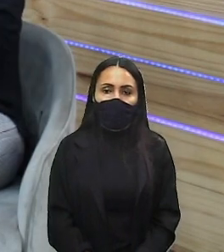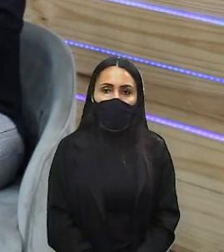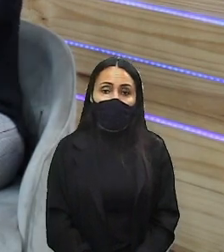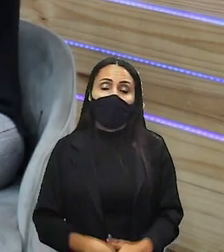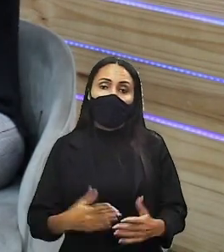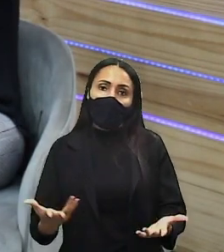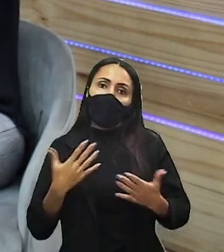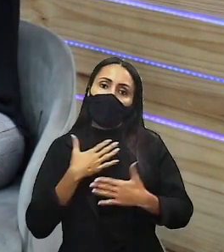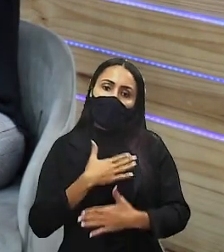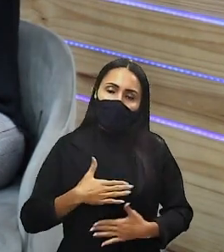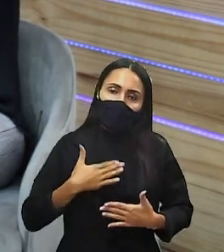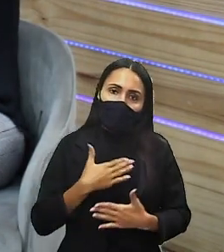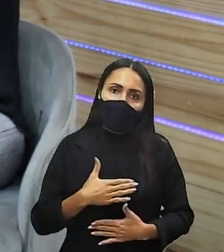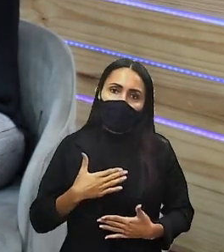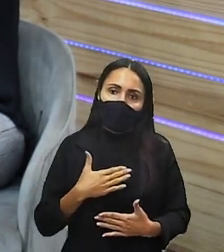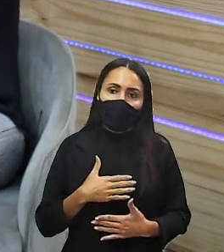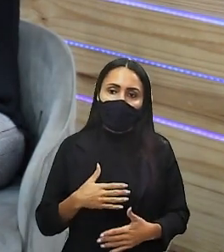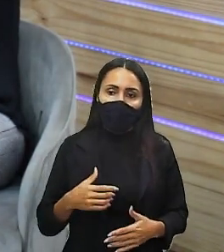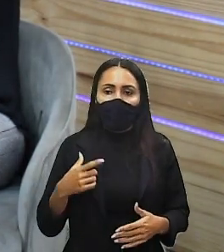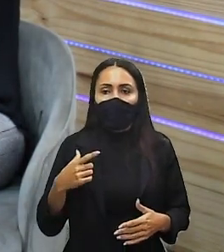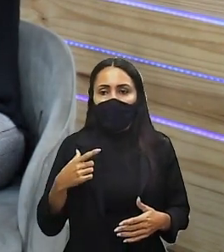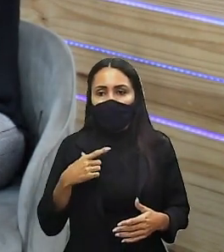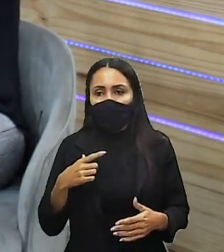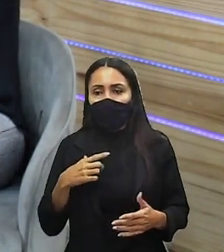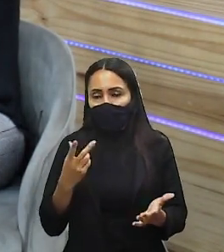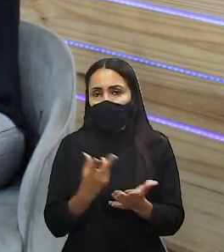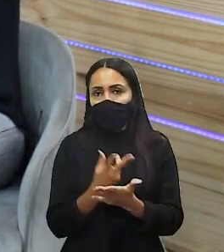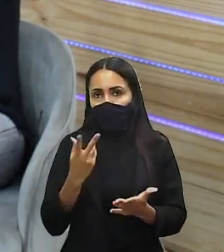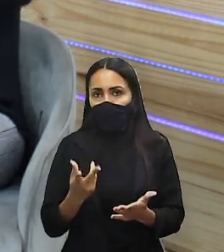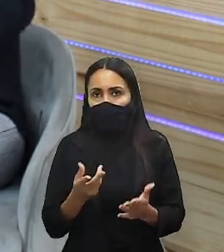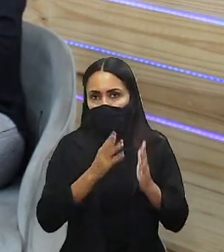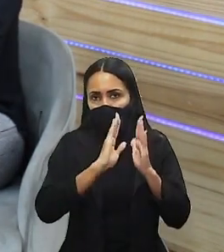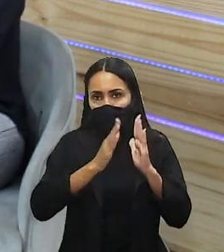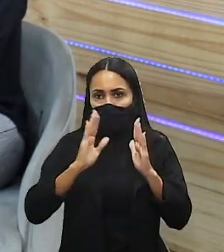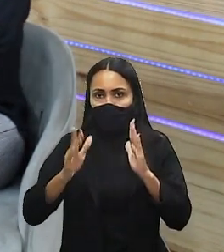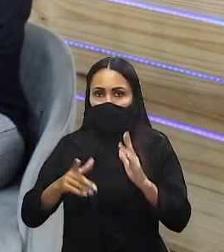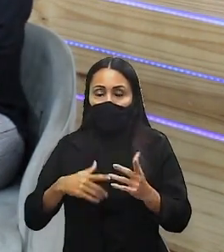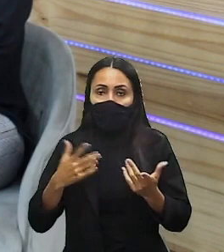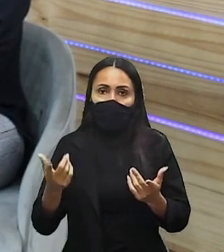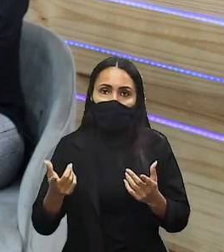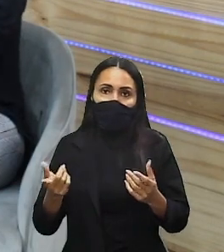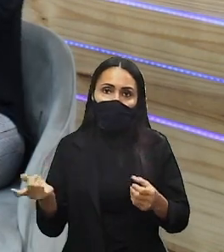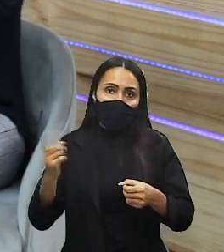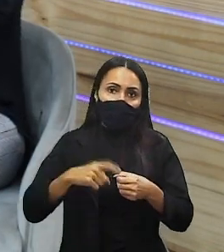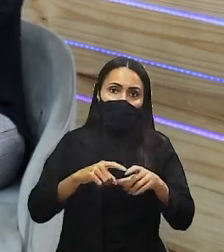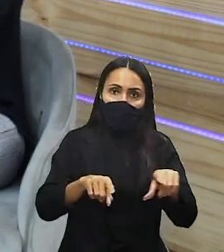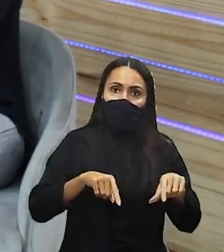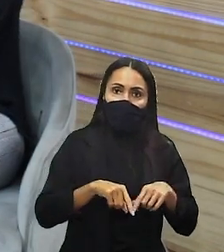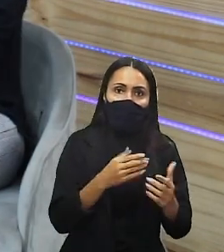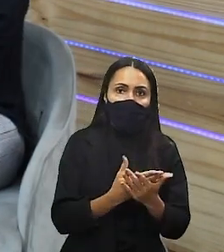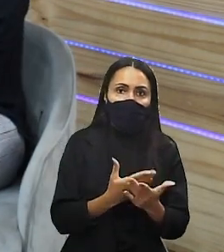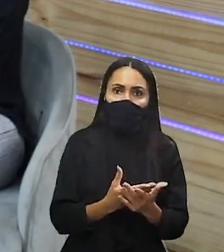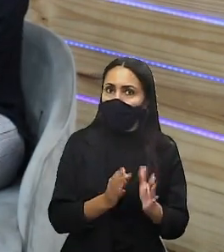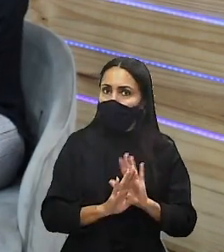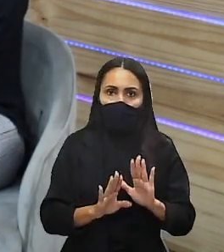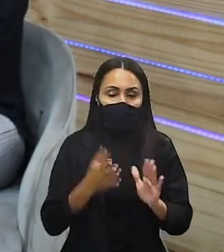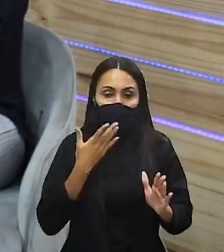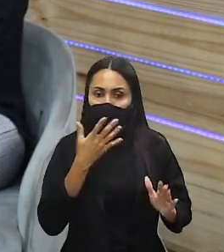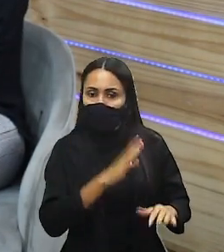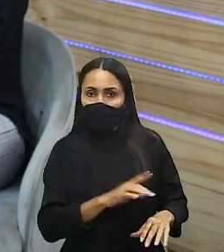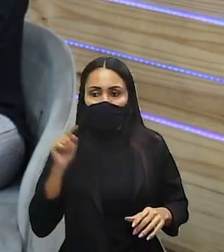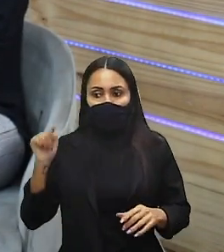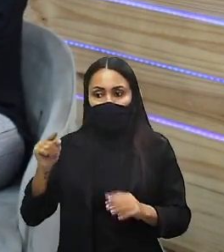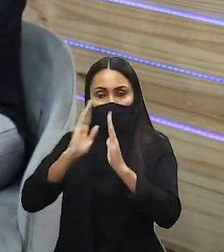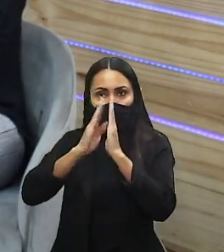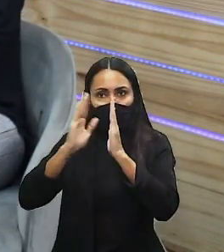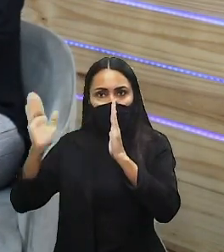gostam. Eu tive casos lá na biblioteca que eu trabalhei que os alunos não queriam voltar para a sala de aula. porque gosta de estar lá dentro da sala da biblioteca.